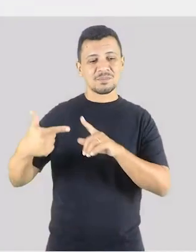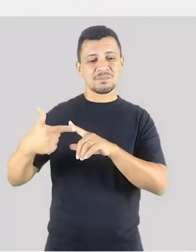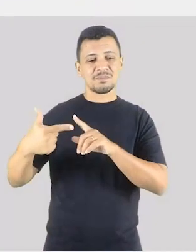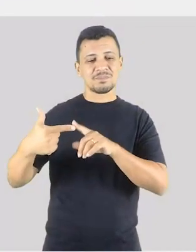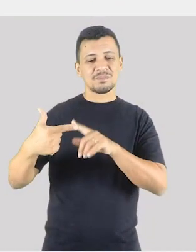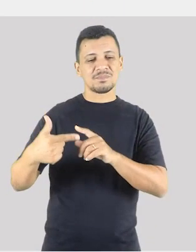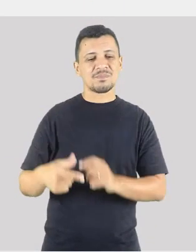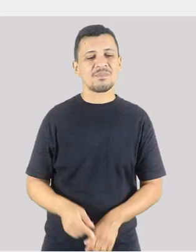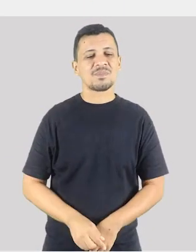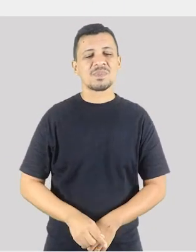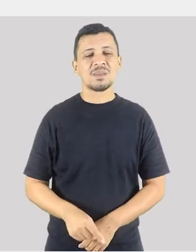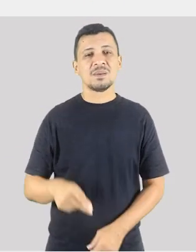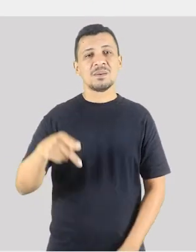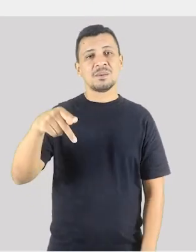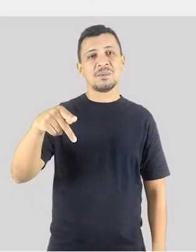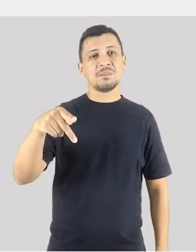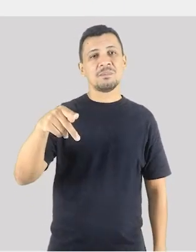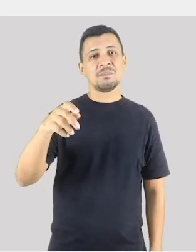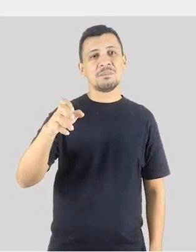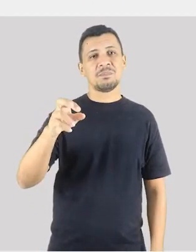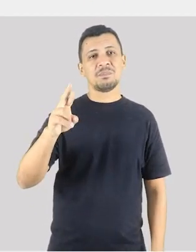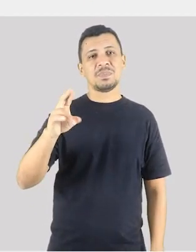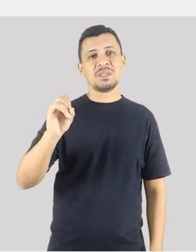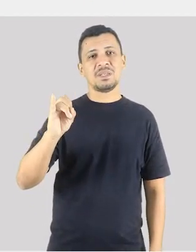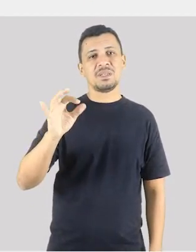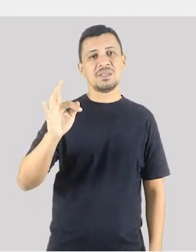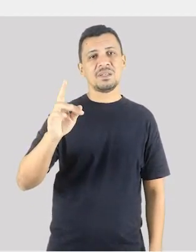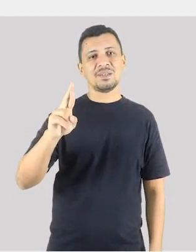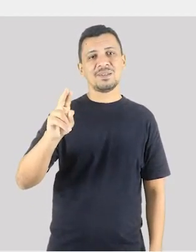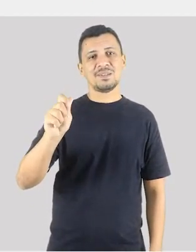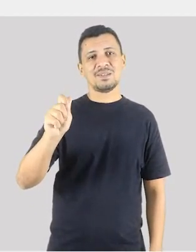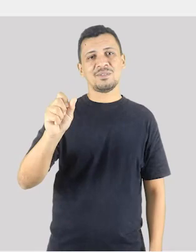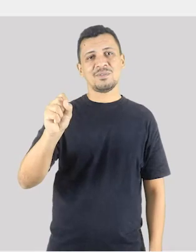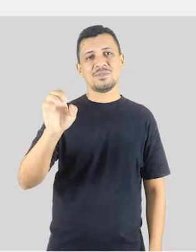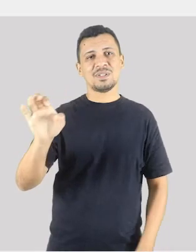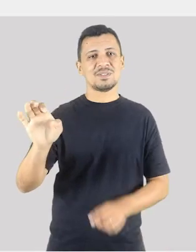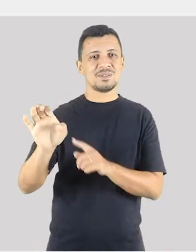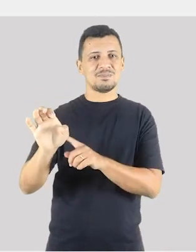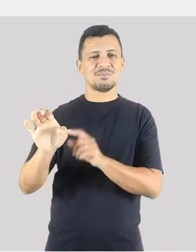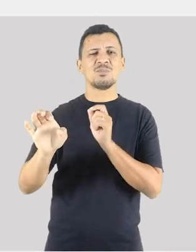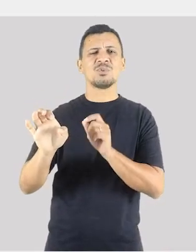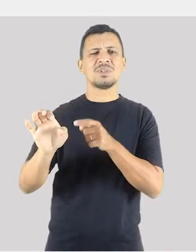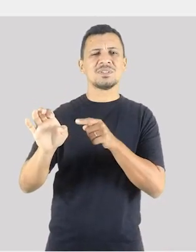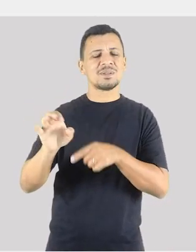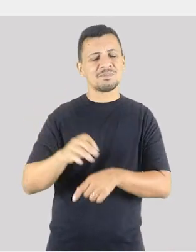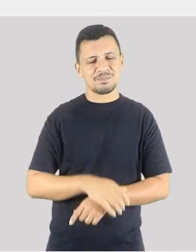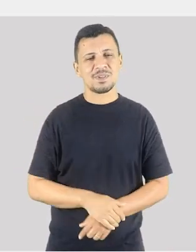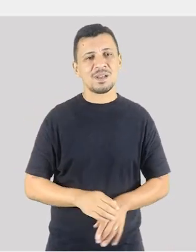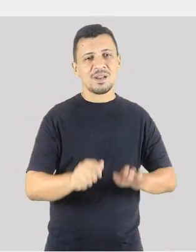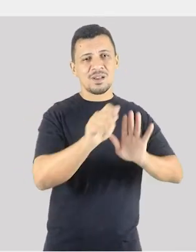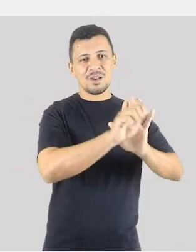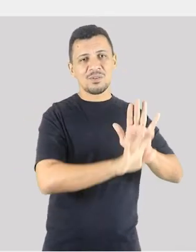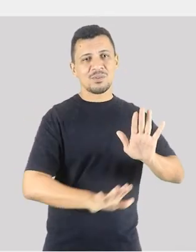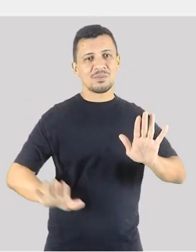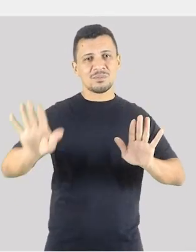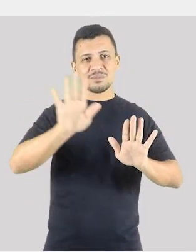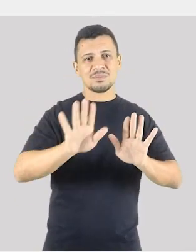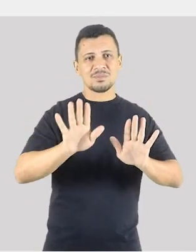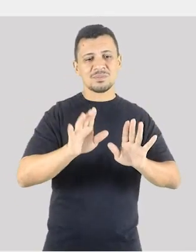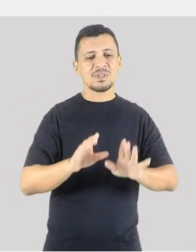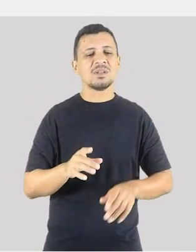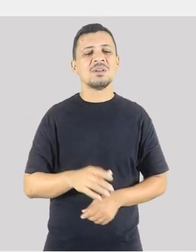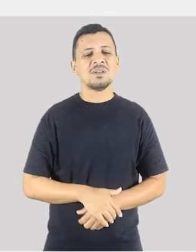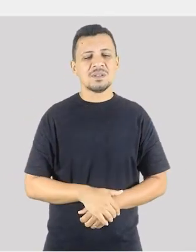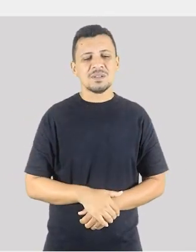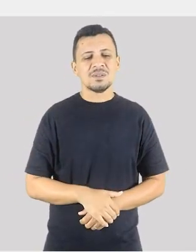linguagem é a perífrase. Tá? Alguns atribuem a essa figura de linguagem também uma